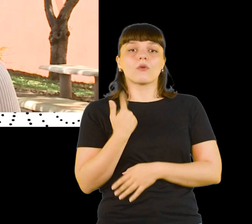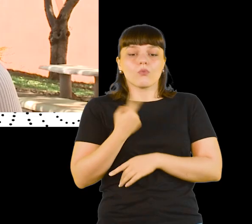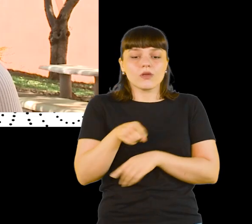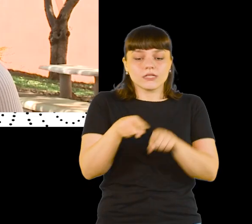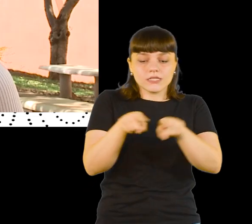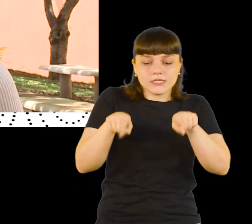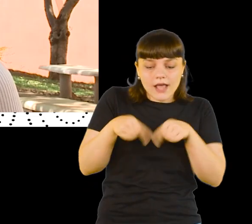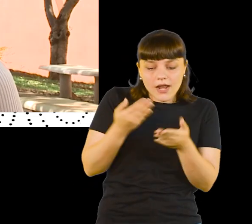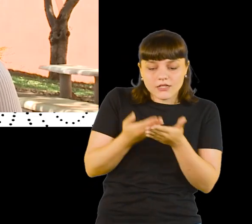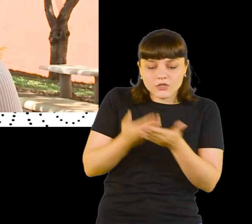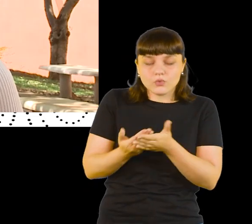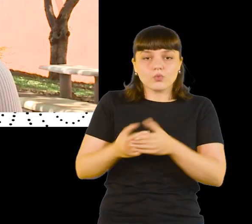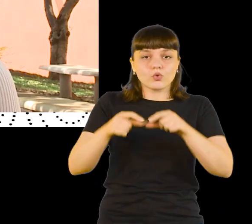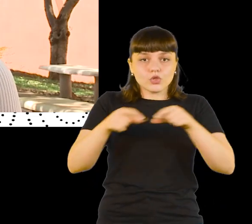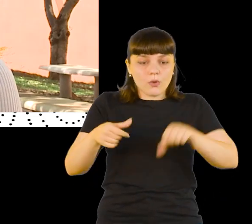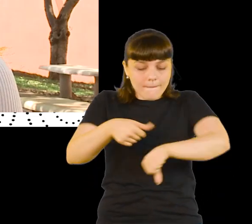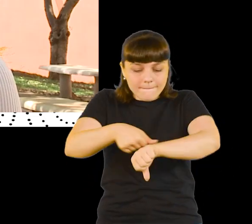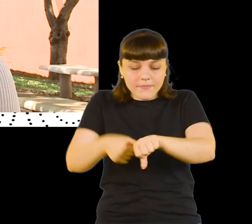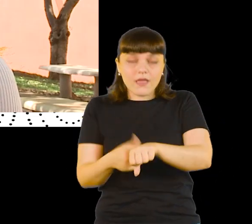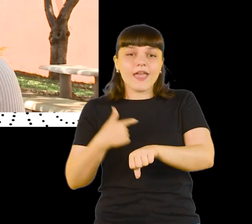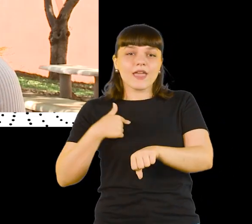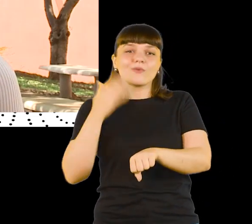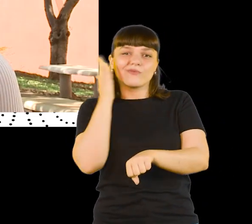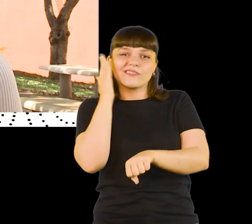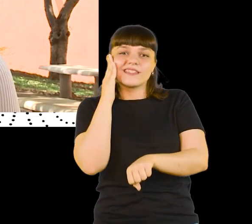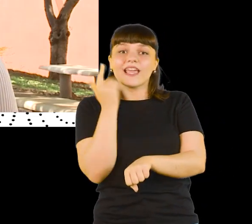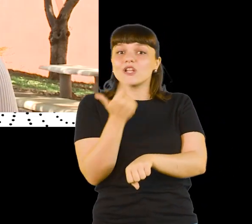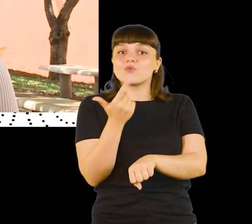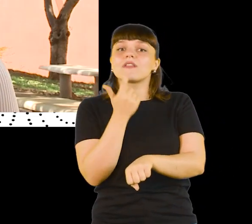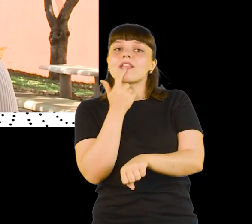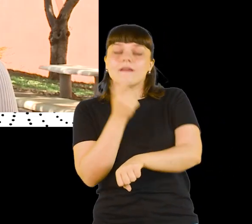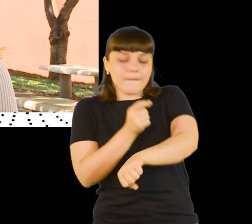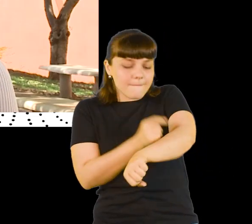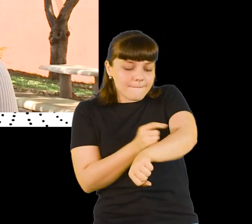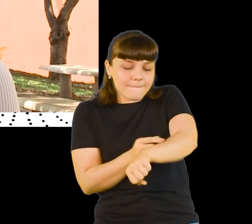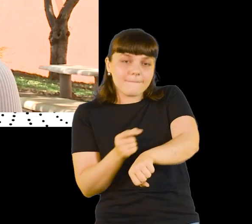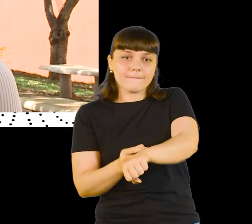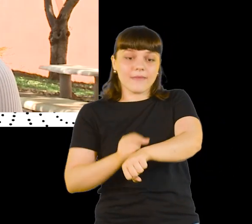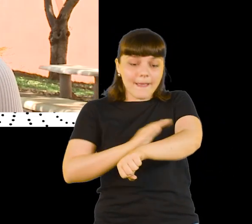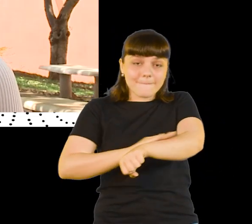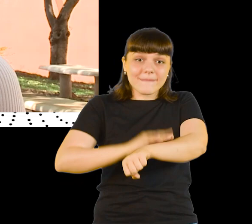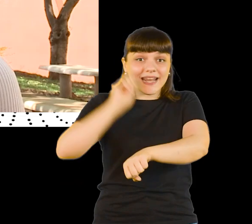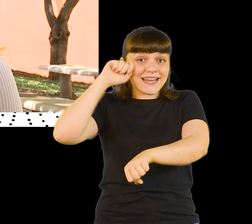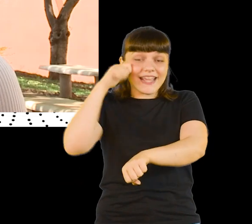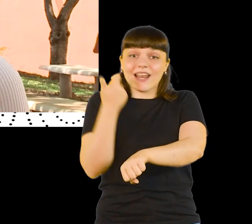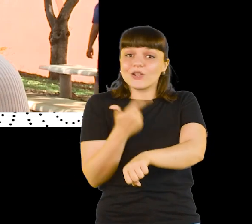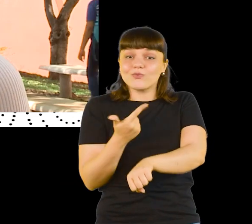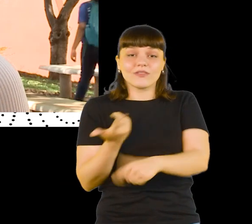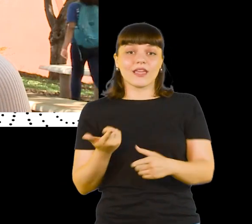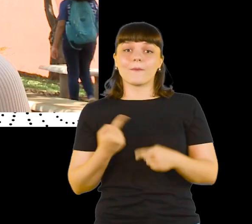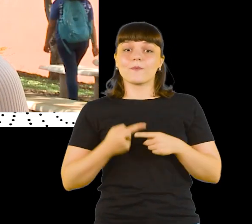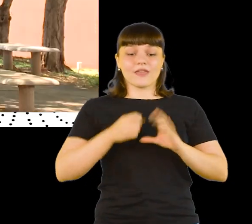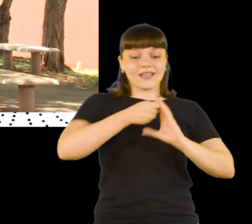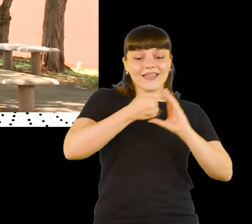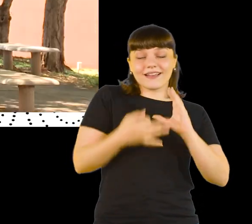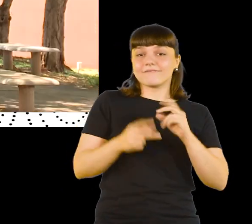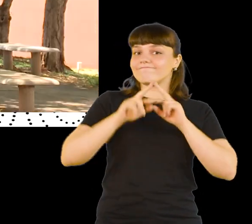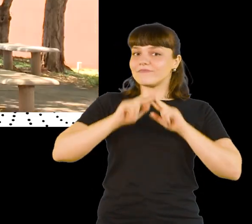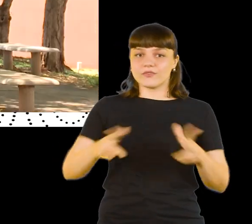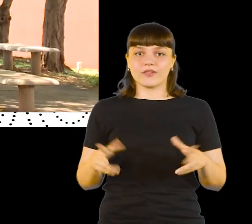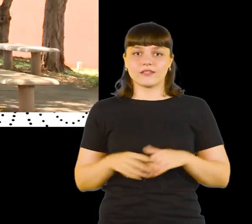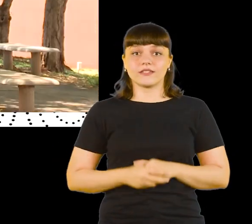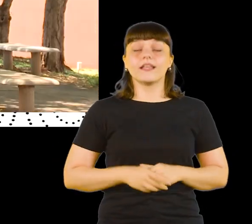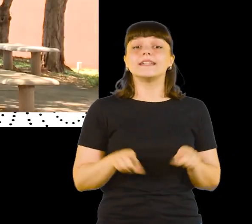de curativo, eu sei que na pele negra eu não vou ver rubor na pele, eu não vou ver... Os comportamentos são diferentes. Os tipos